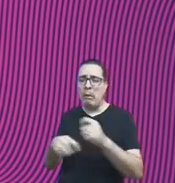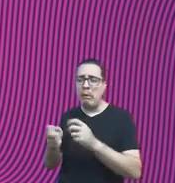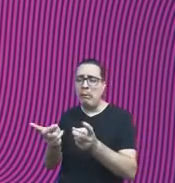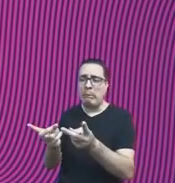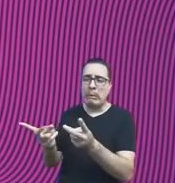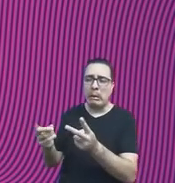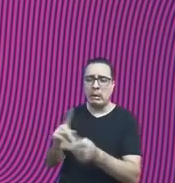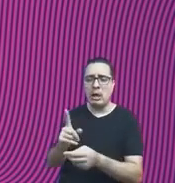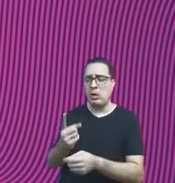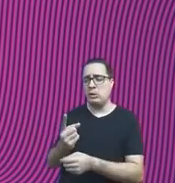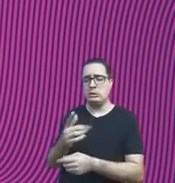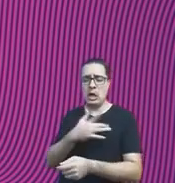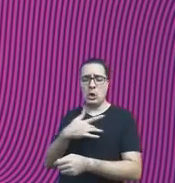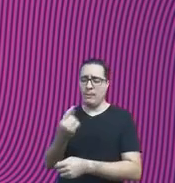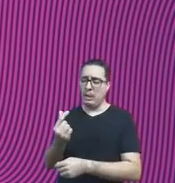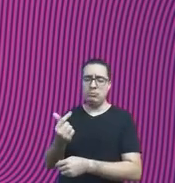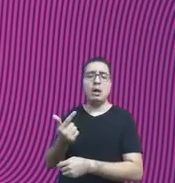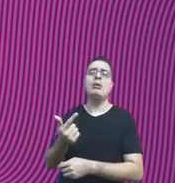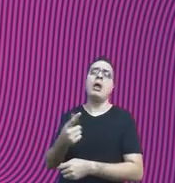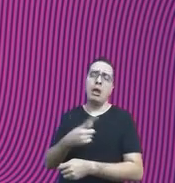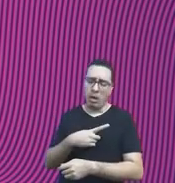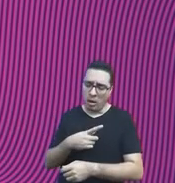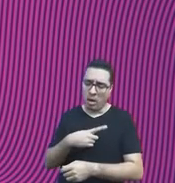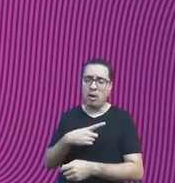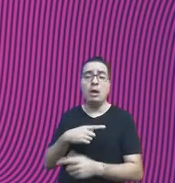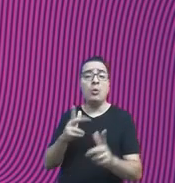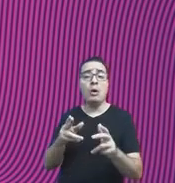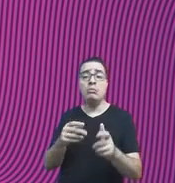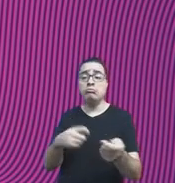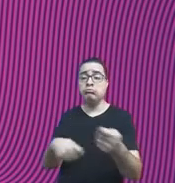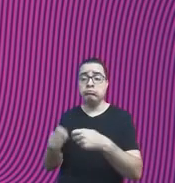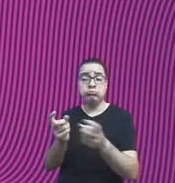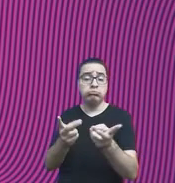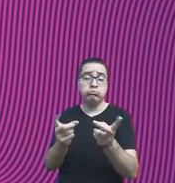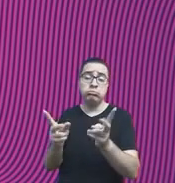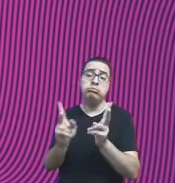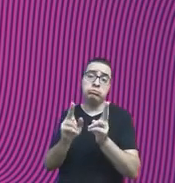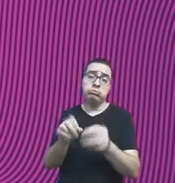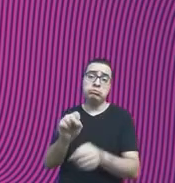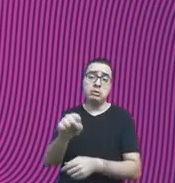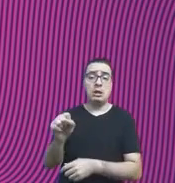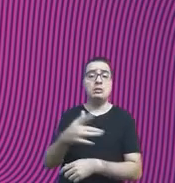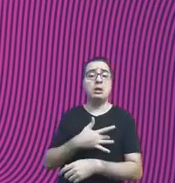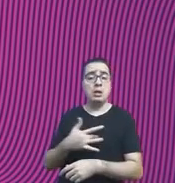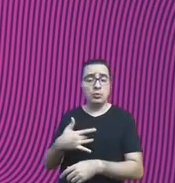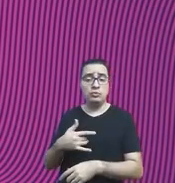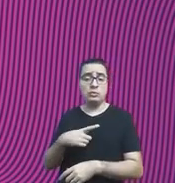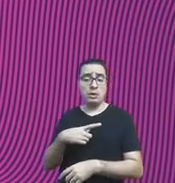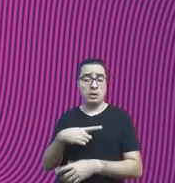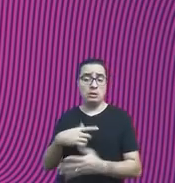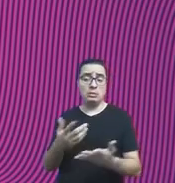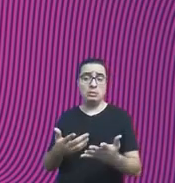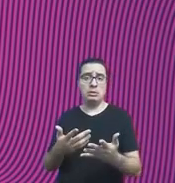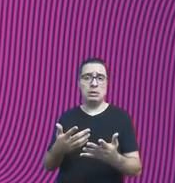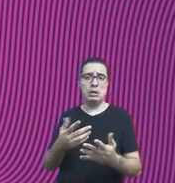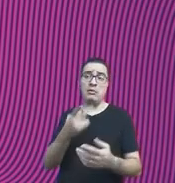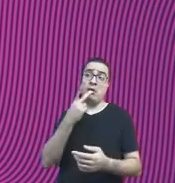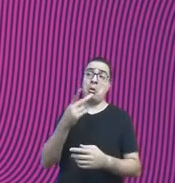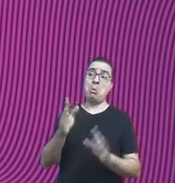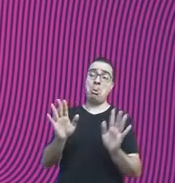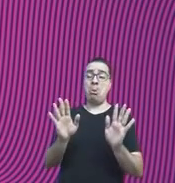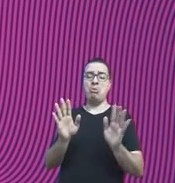Não, tem preço, é mercadoria e é comercializada assim. Vamos deixar essa demagogia de lado, essa